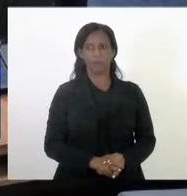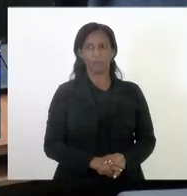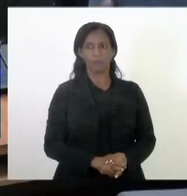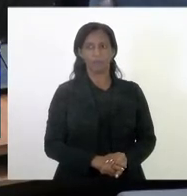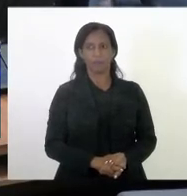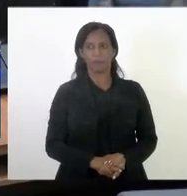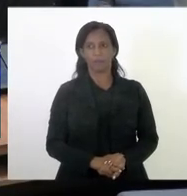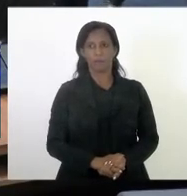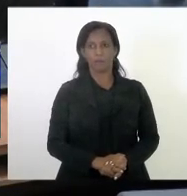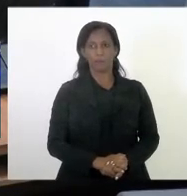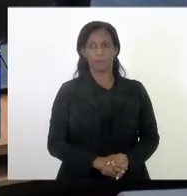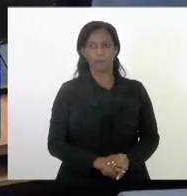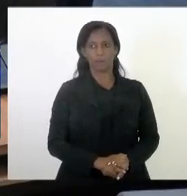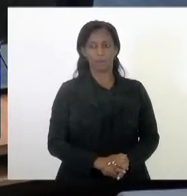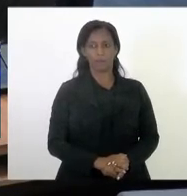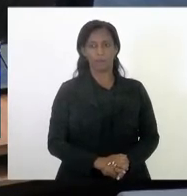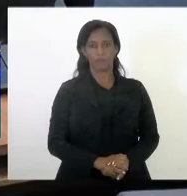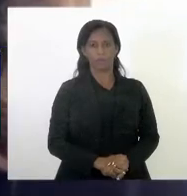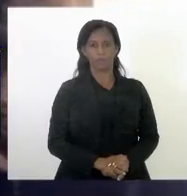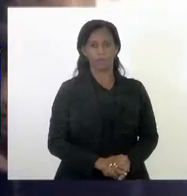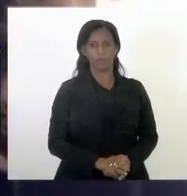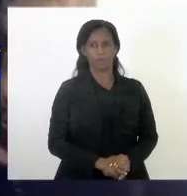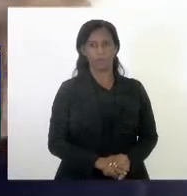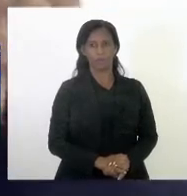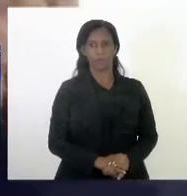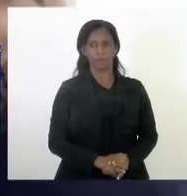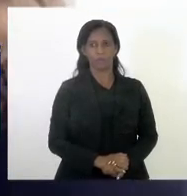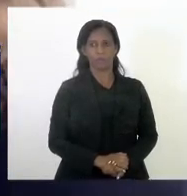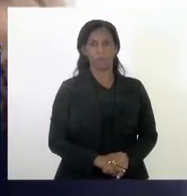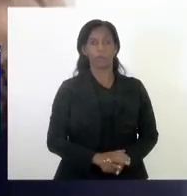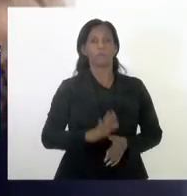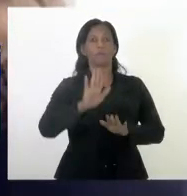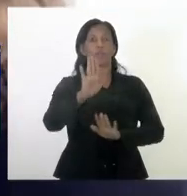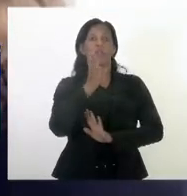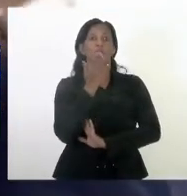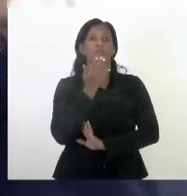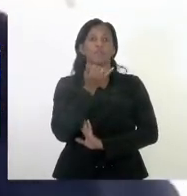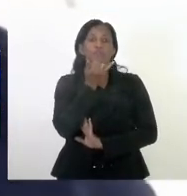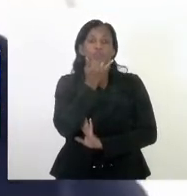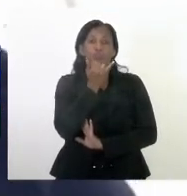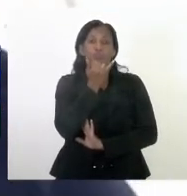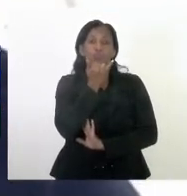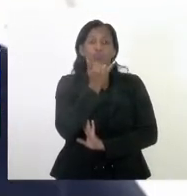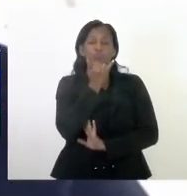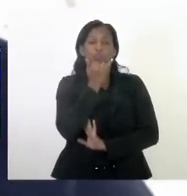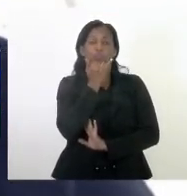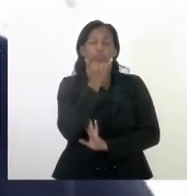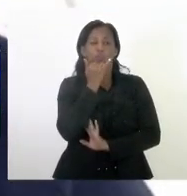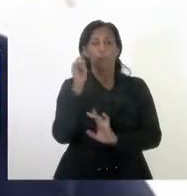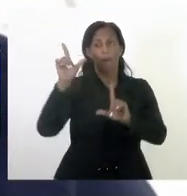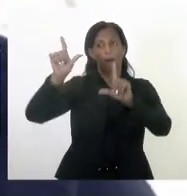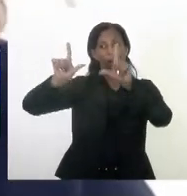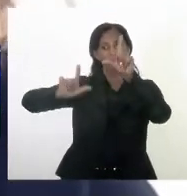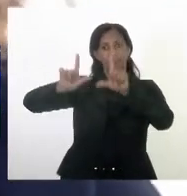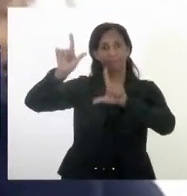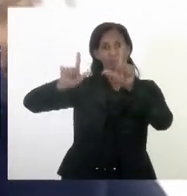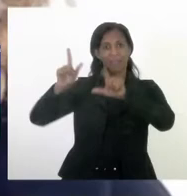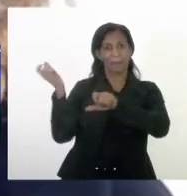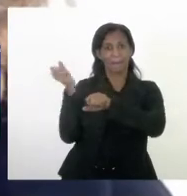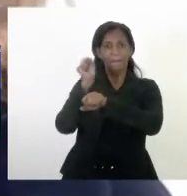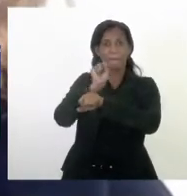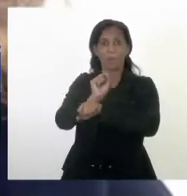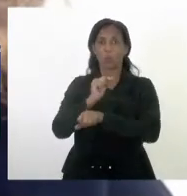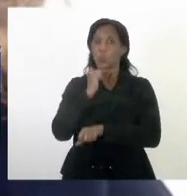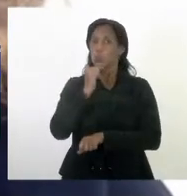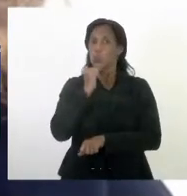Eu estava inscrito inclusive antes do deputado Alexandre Freitas, só que aqui o sistema da LERJ de novo travou. Eu não consegui responder quando a